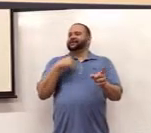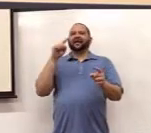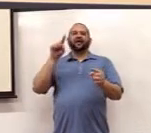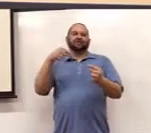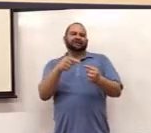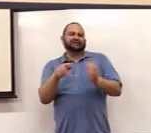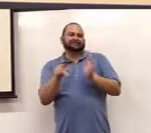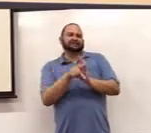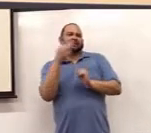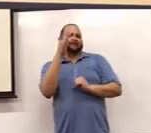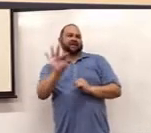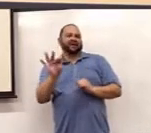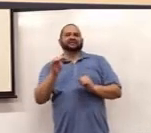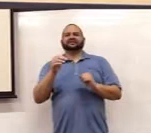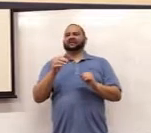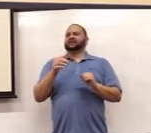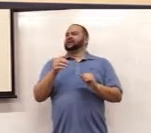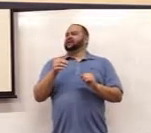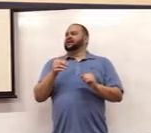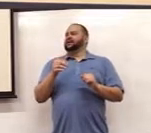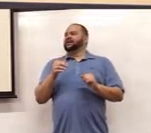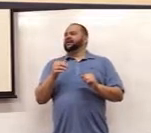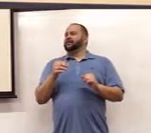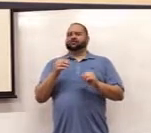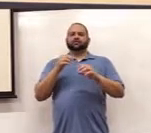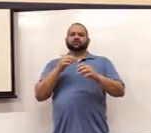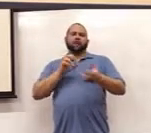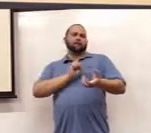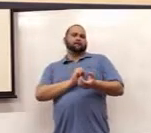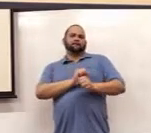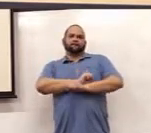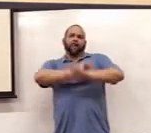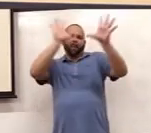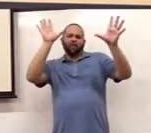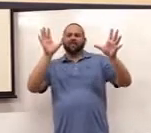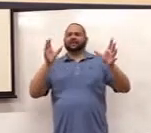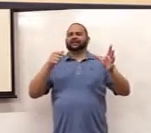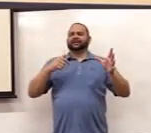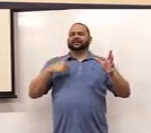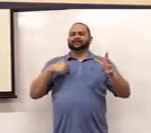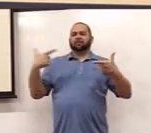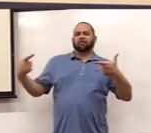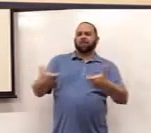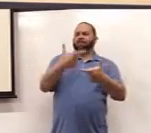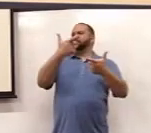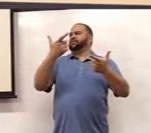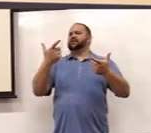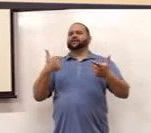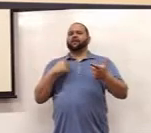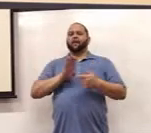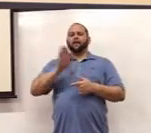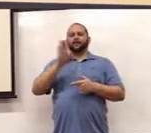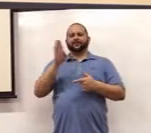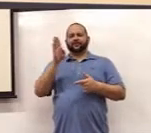então são a revolta, né? Os canhões estourando, né? Esse ímpeto todo e tal. Então Beethoven está